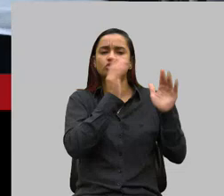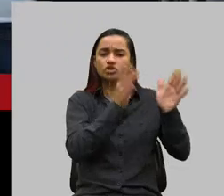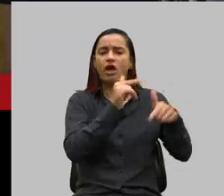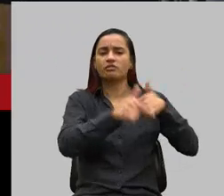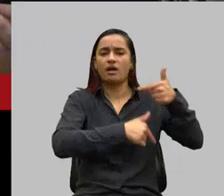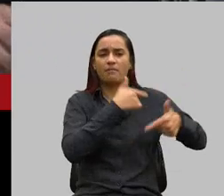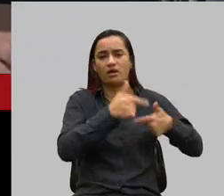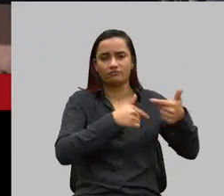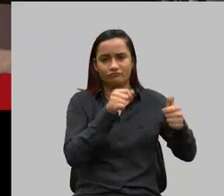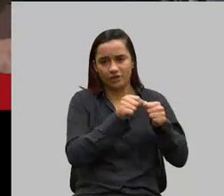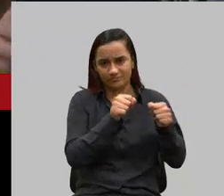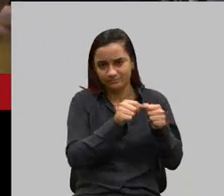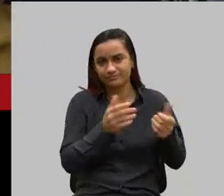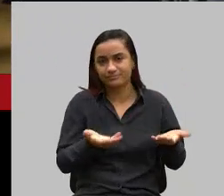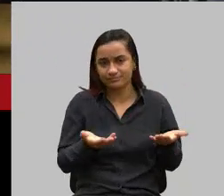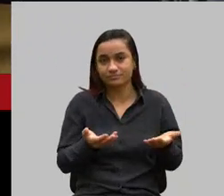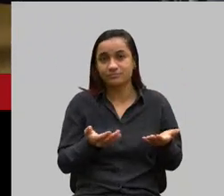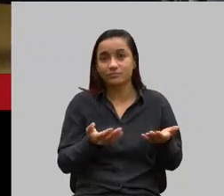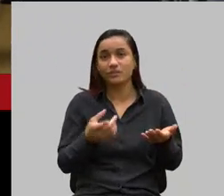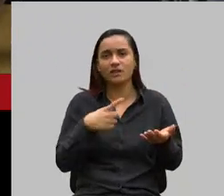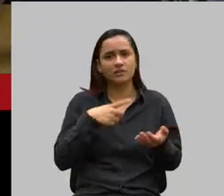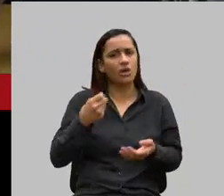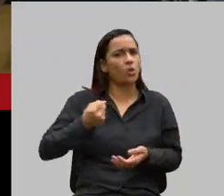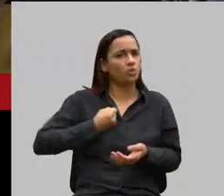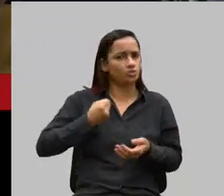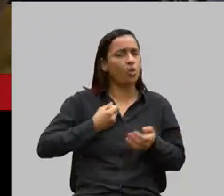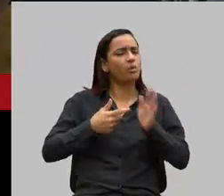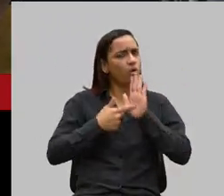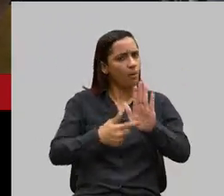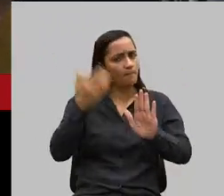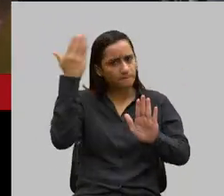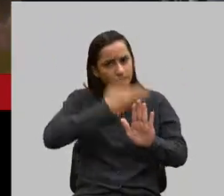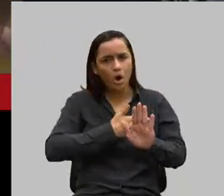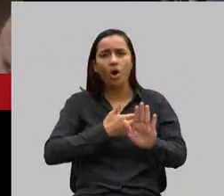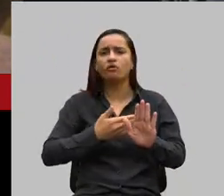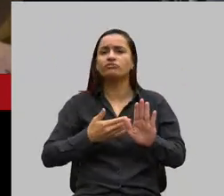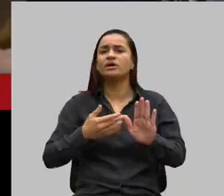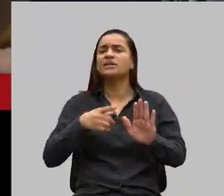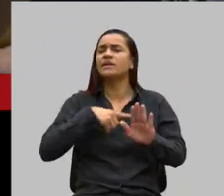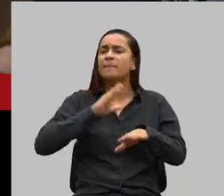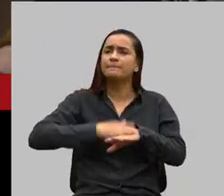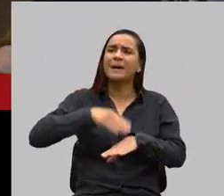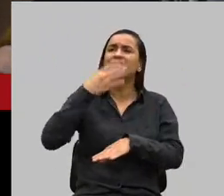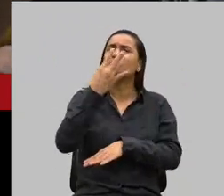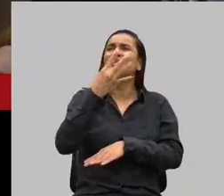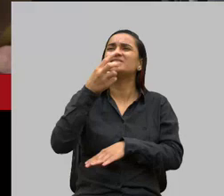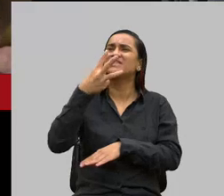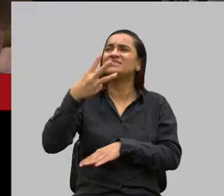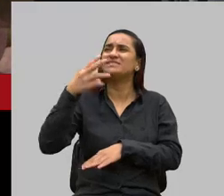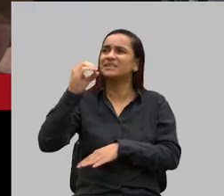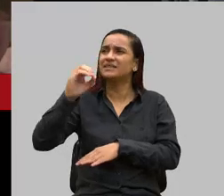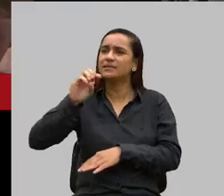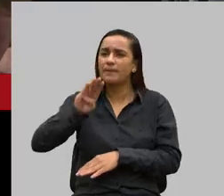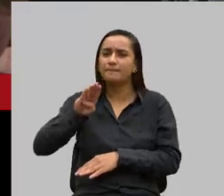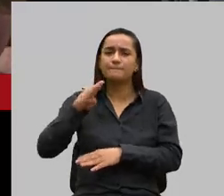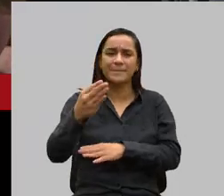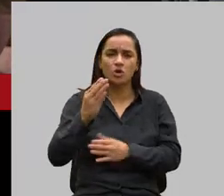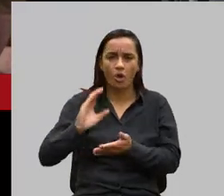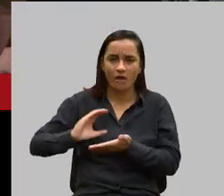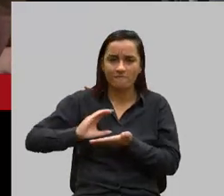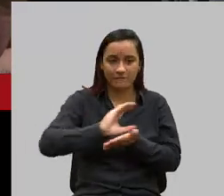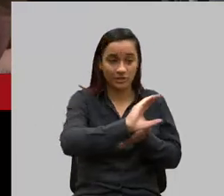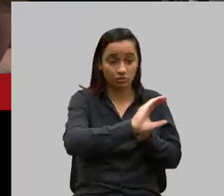sido aí os números não mentem mais de 430 bilhões investimentos mas com os projetos